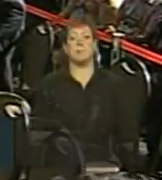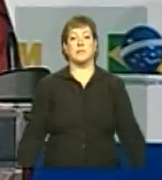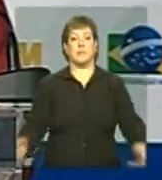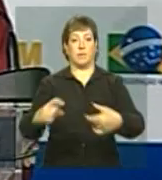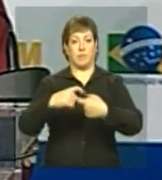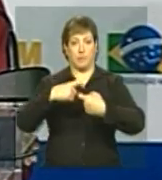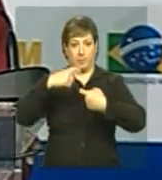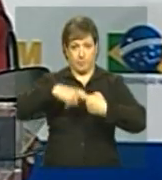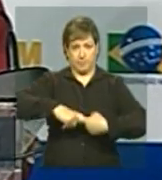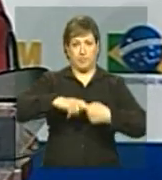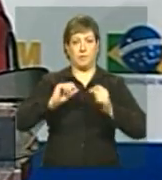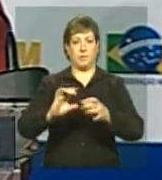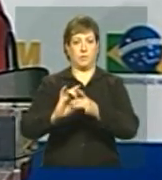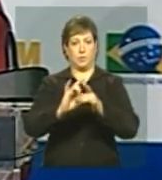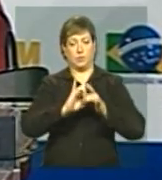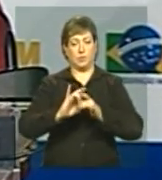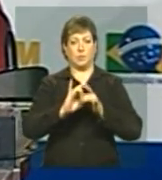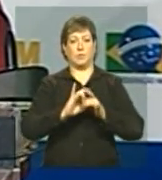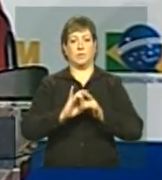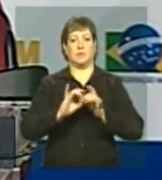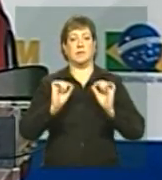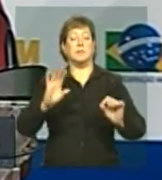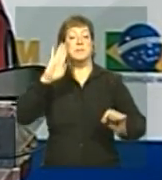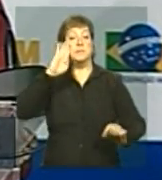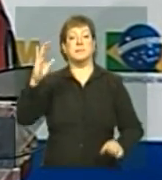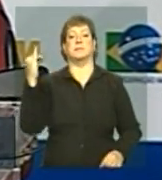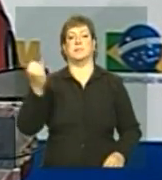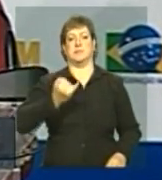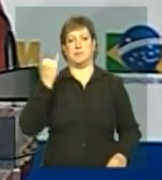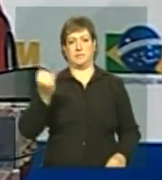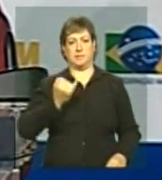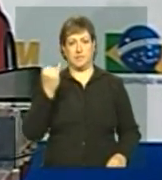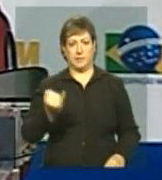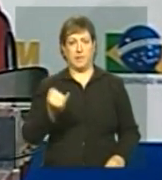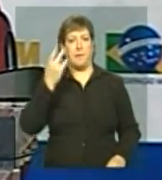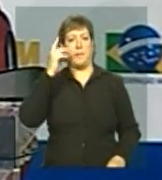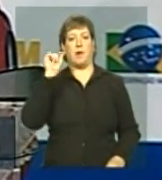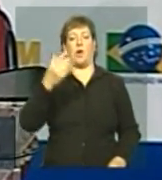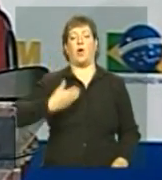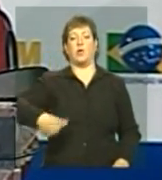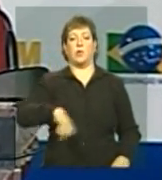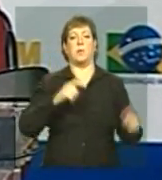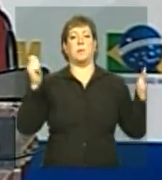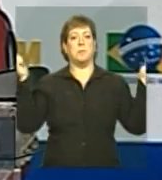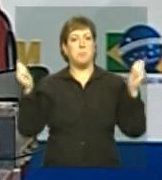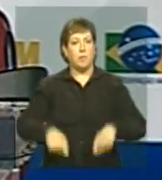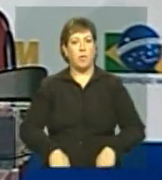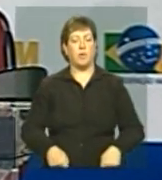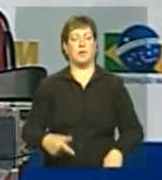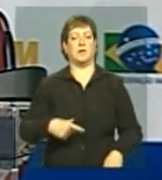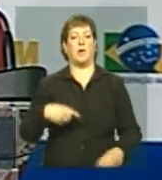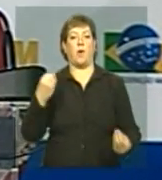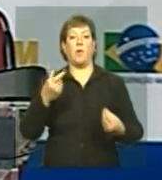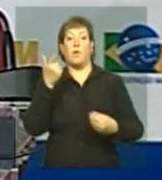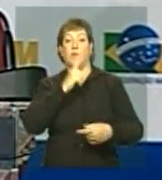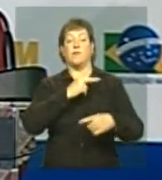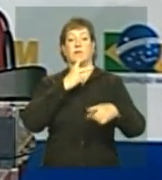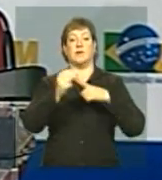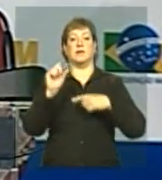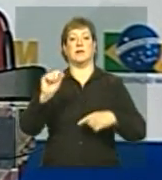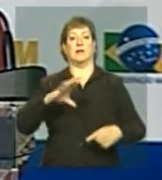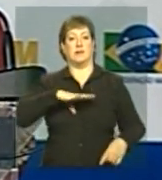Parceria que é essencial para que sejamos capazes de superar os